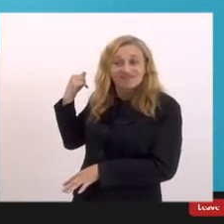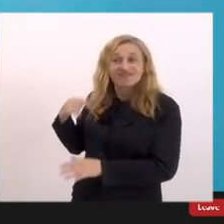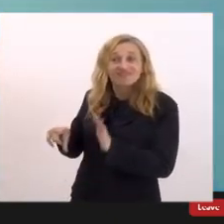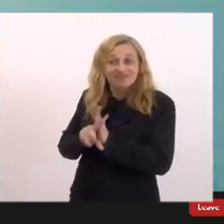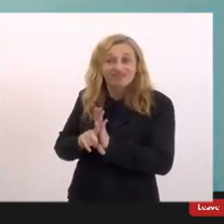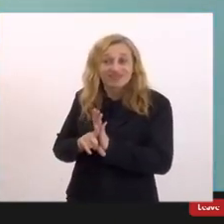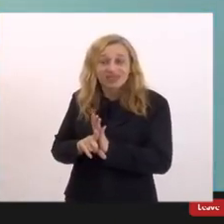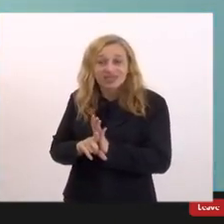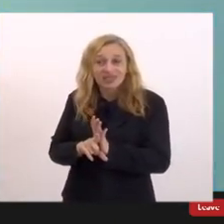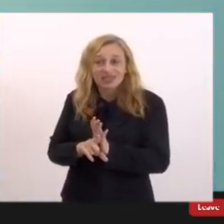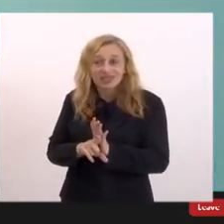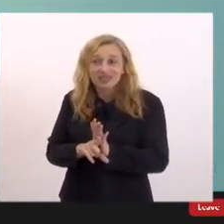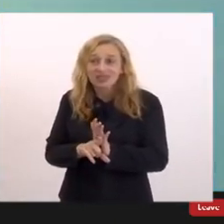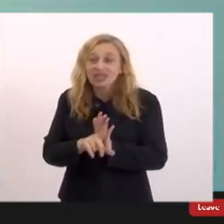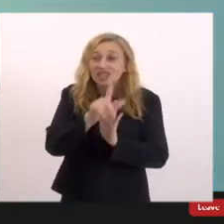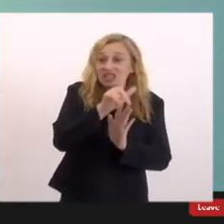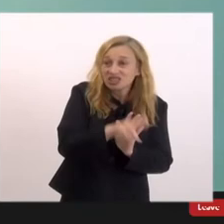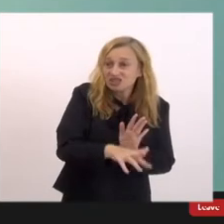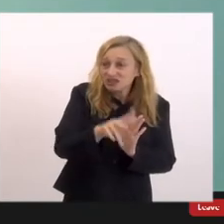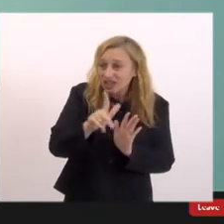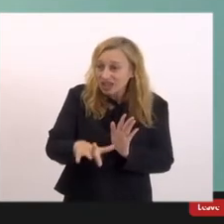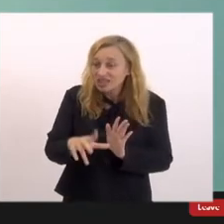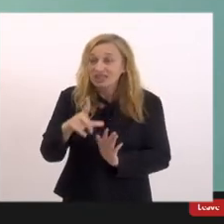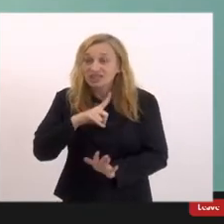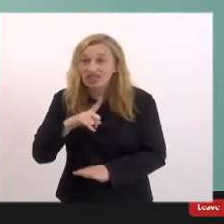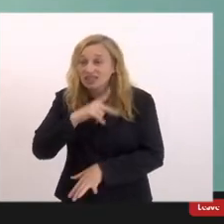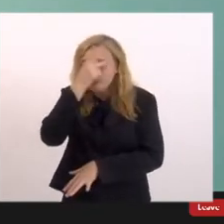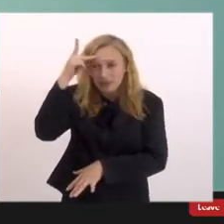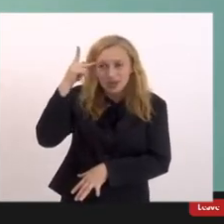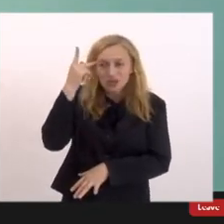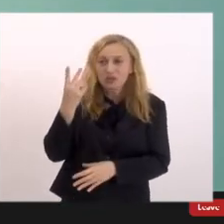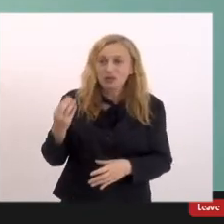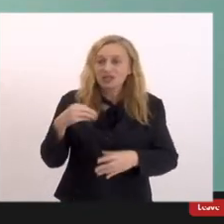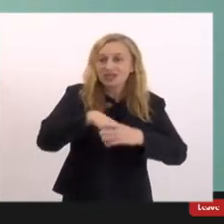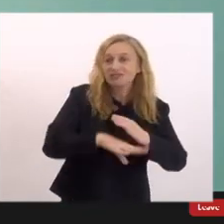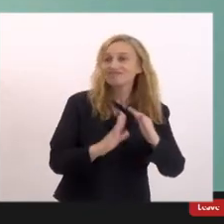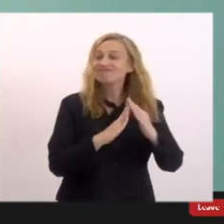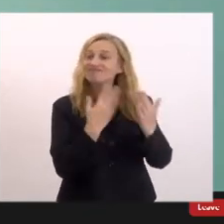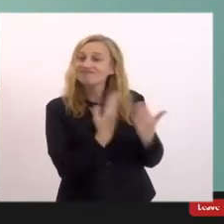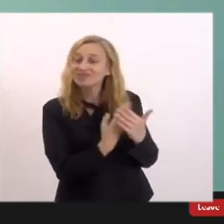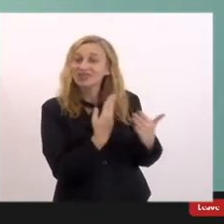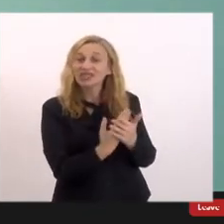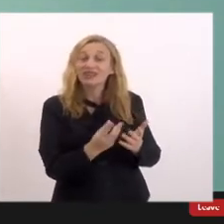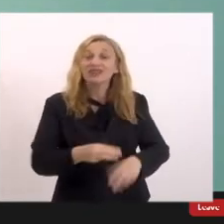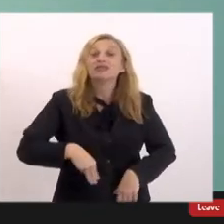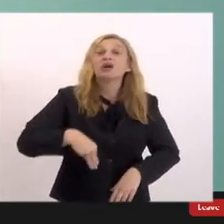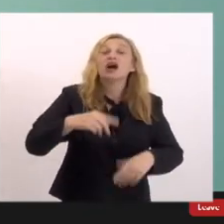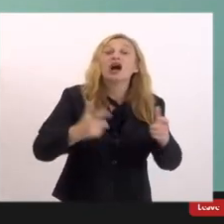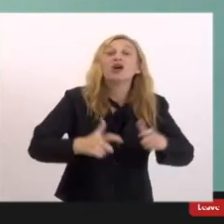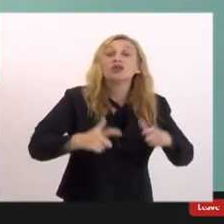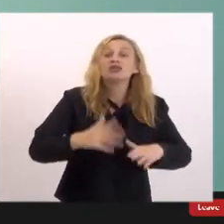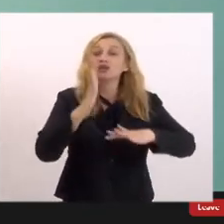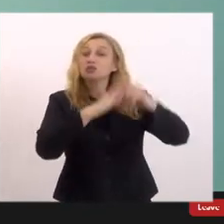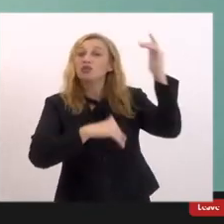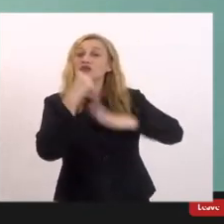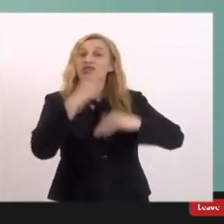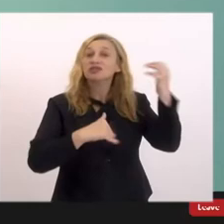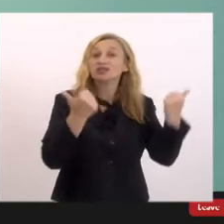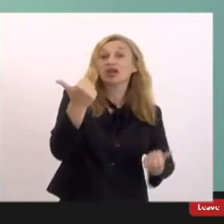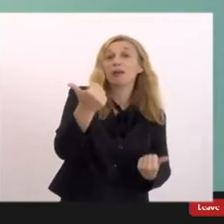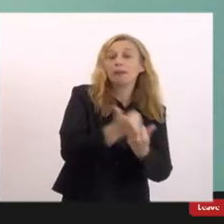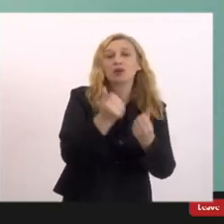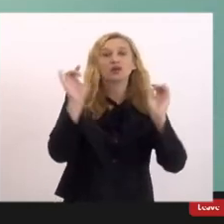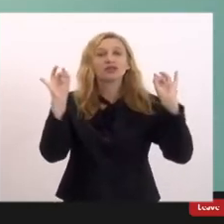não difere que existem pessoas matriculadas com deficiência em toda a rede. Cadê esses profissionais de apoio